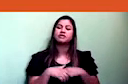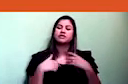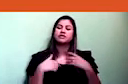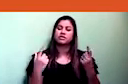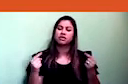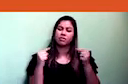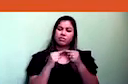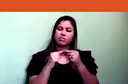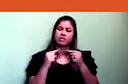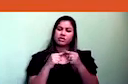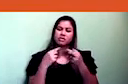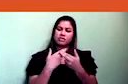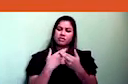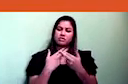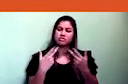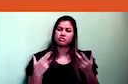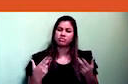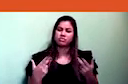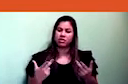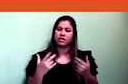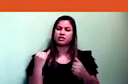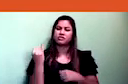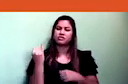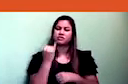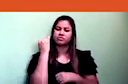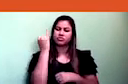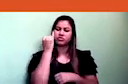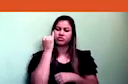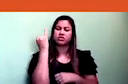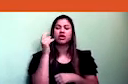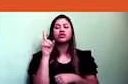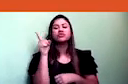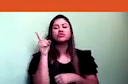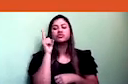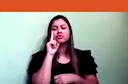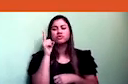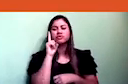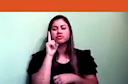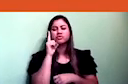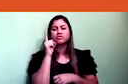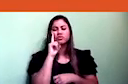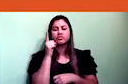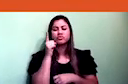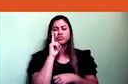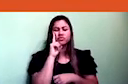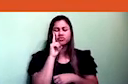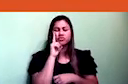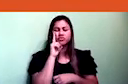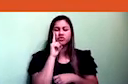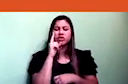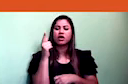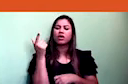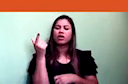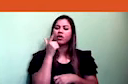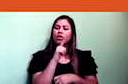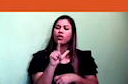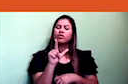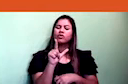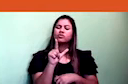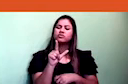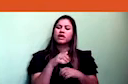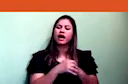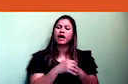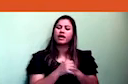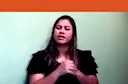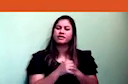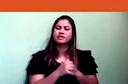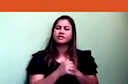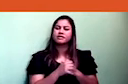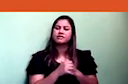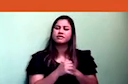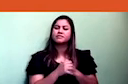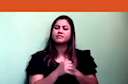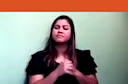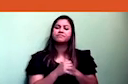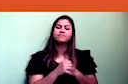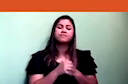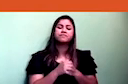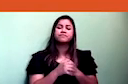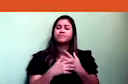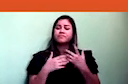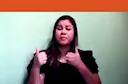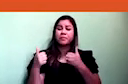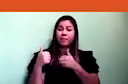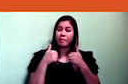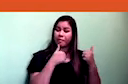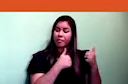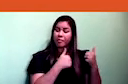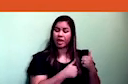necessárias para que a pessoa, no seu dia a dia, né, possa atuar de maneira efetiva, usando